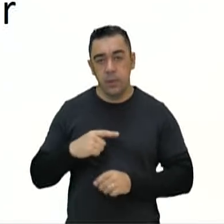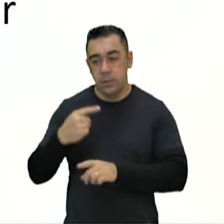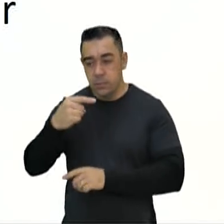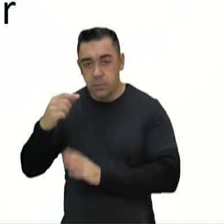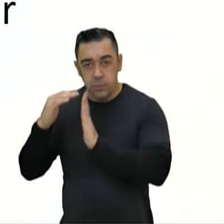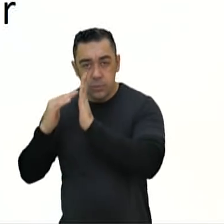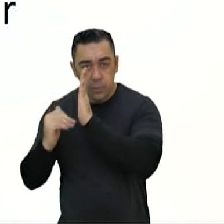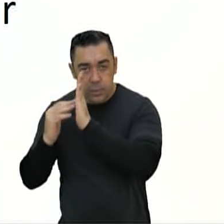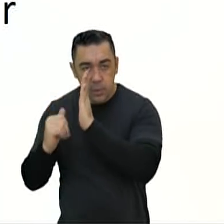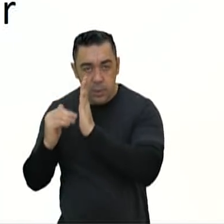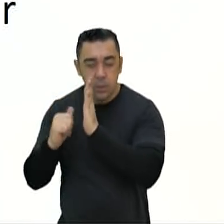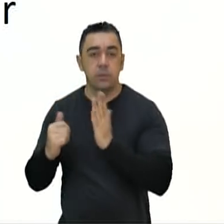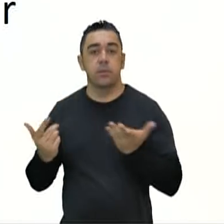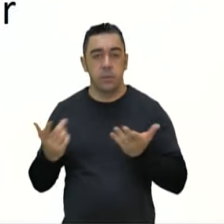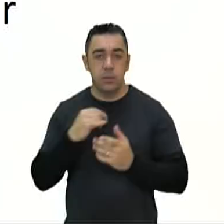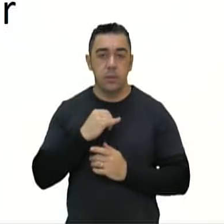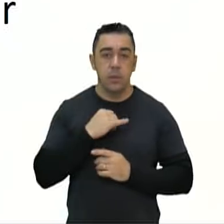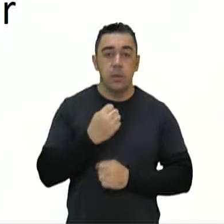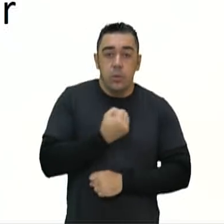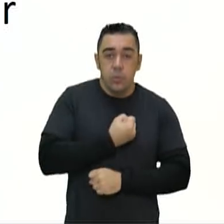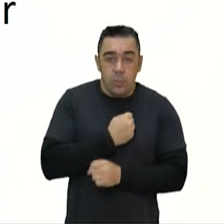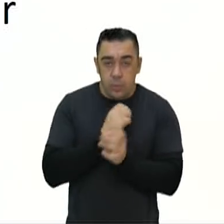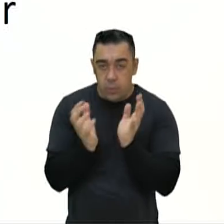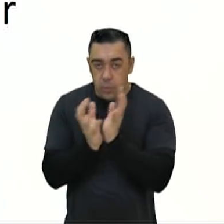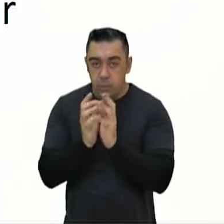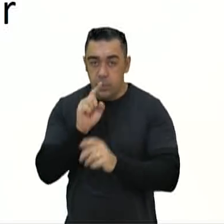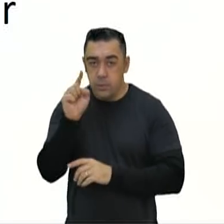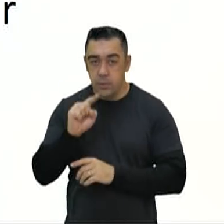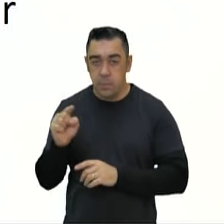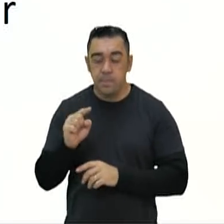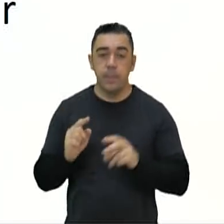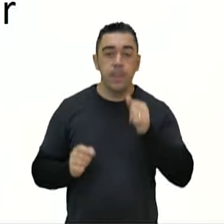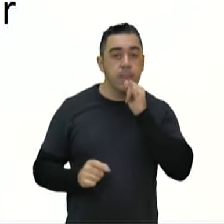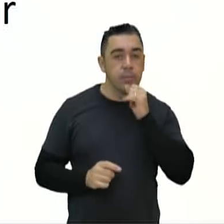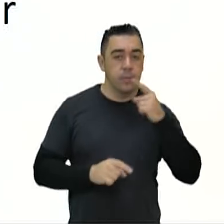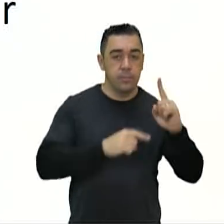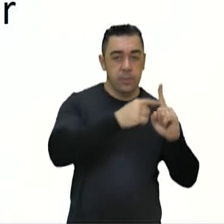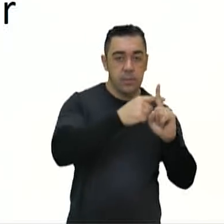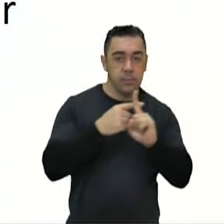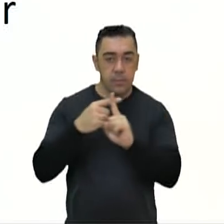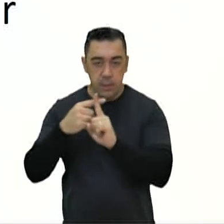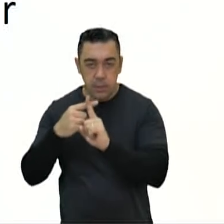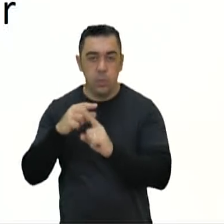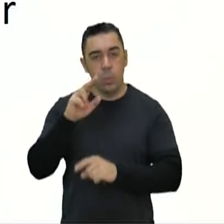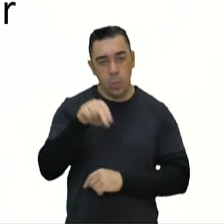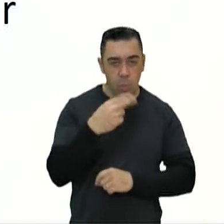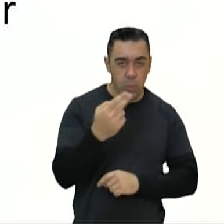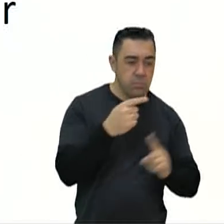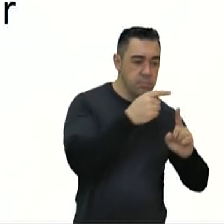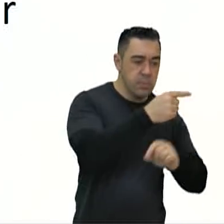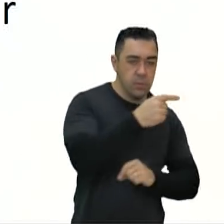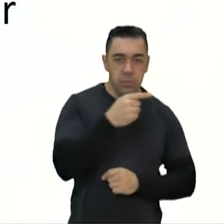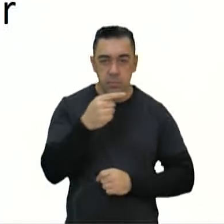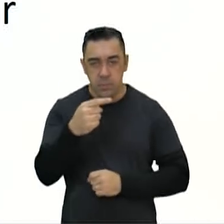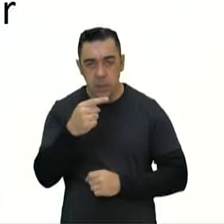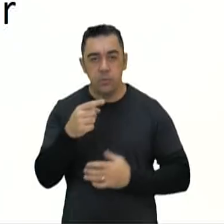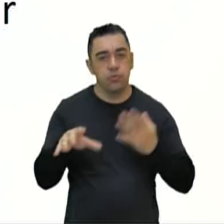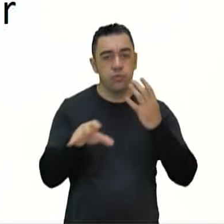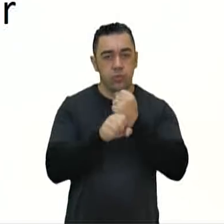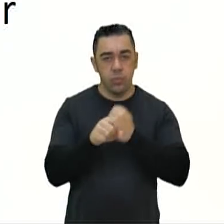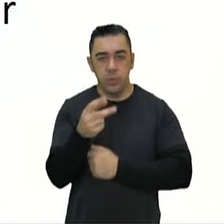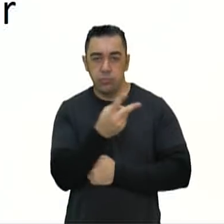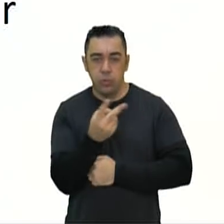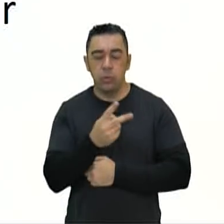quando adicionamos números inteiros com o mesmo sinal. A soma é obtida adicionando seus módulos